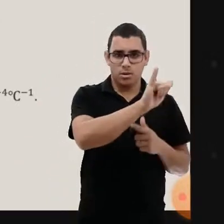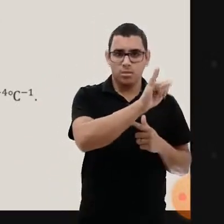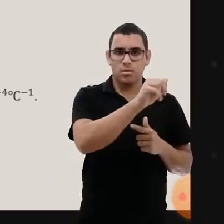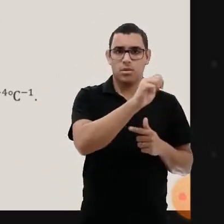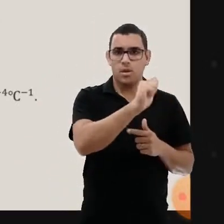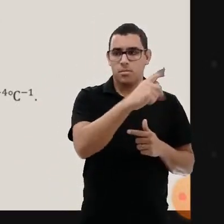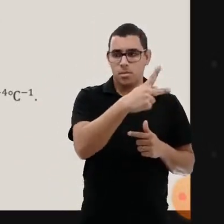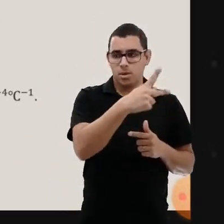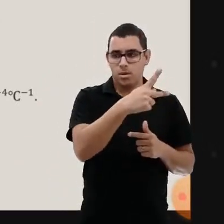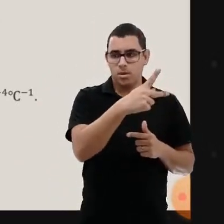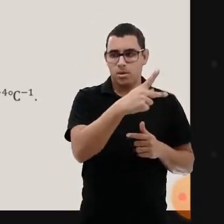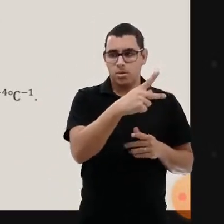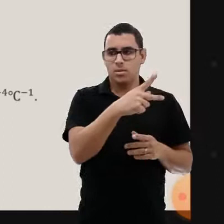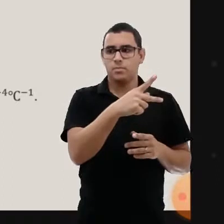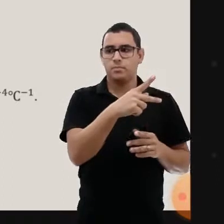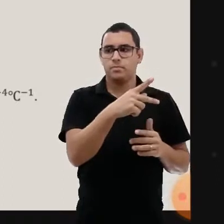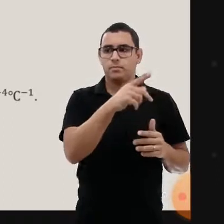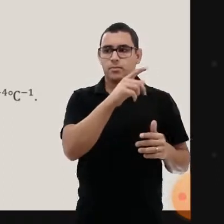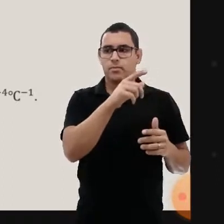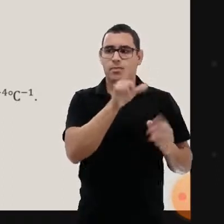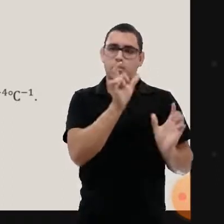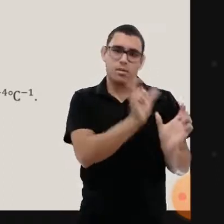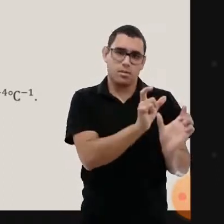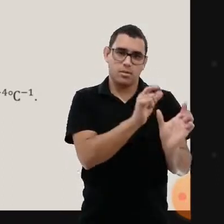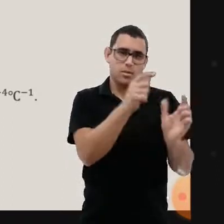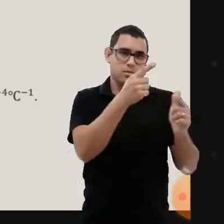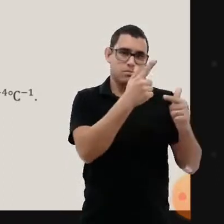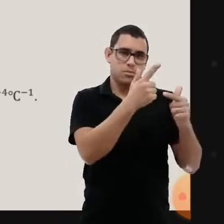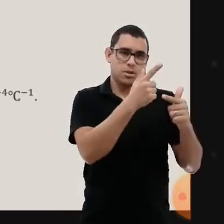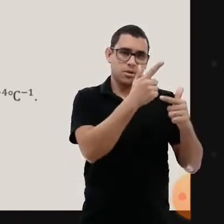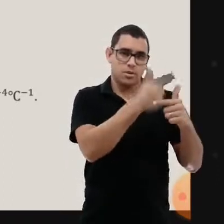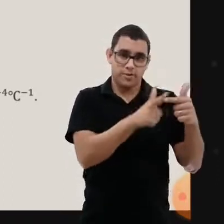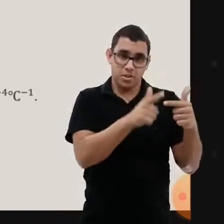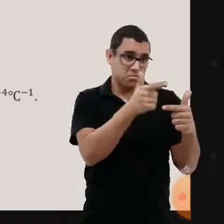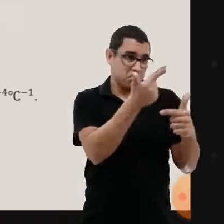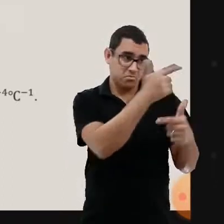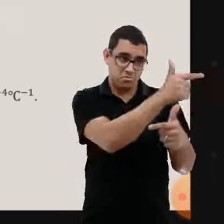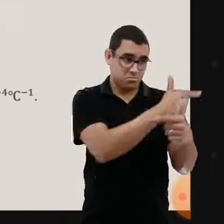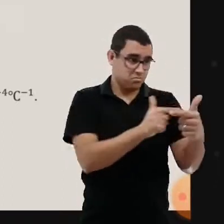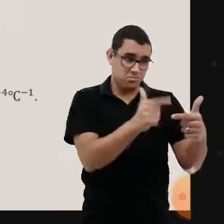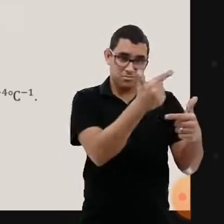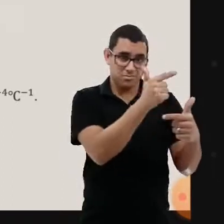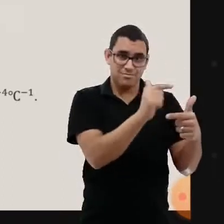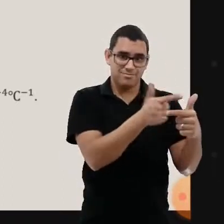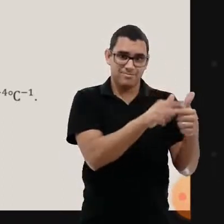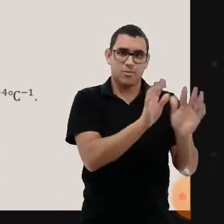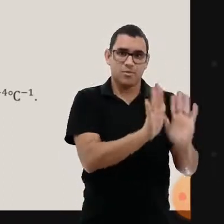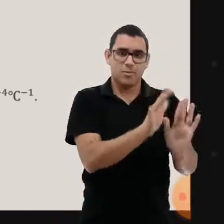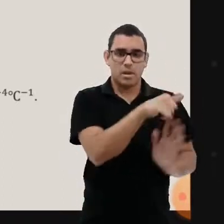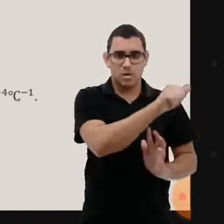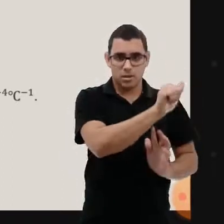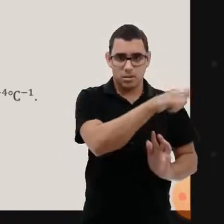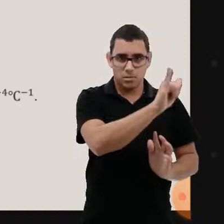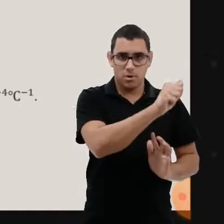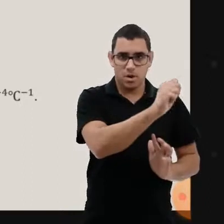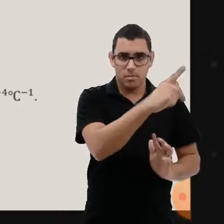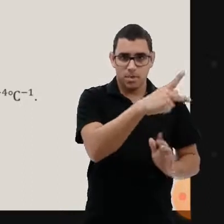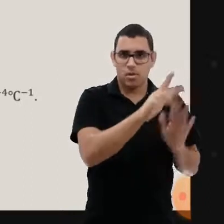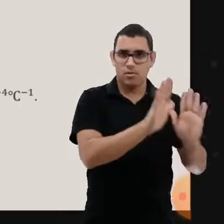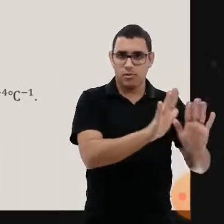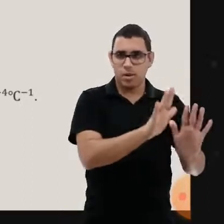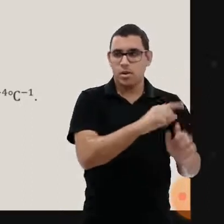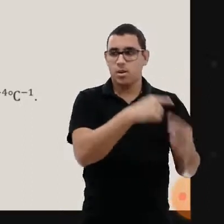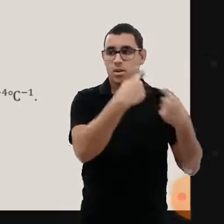Organizando 100 vezes 120, 12.000. Então, esse coeficiente está multiplicando 12.000. Então, 12.000